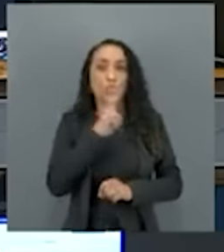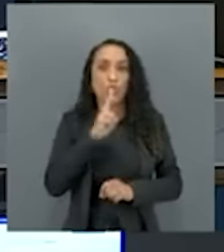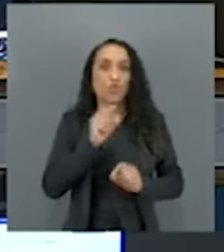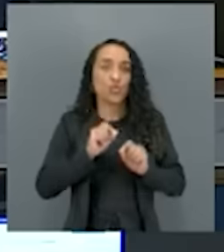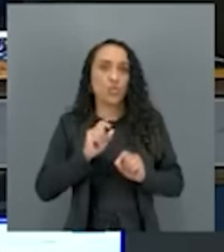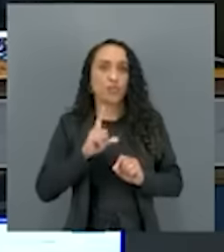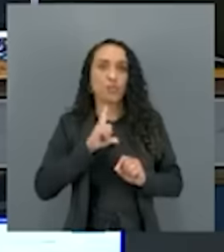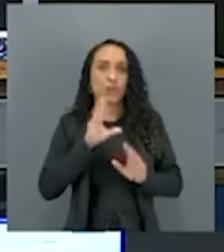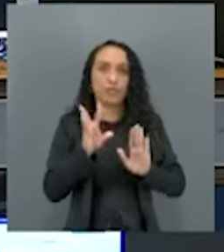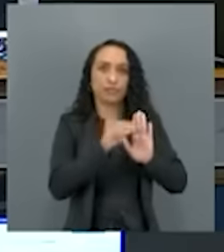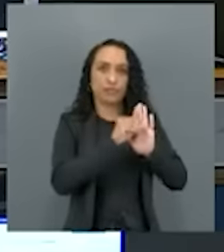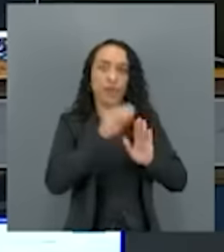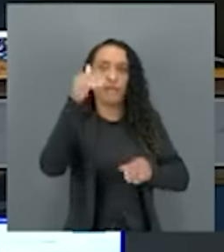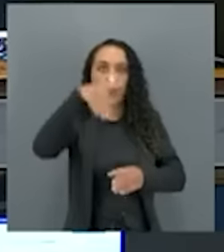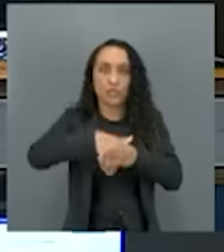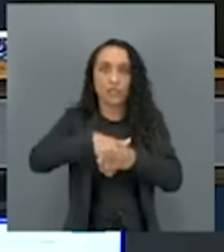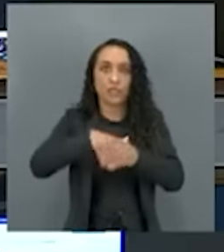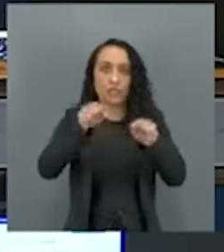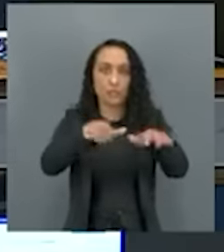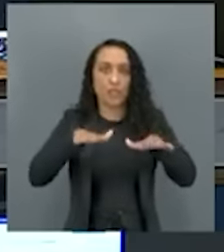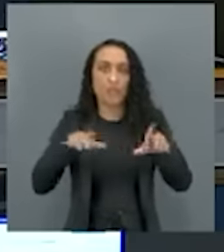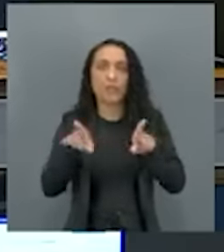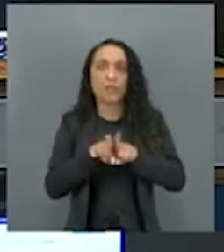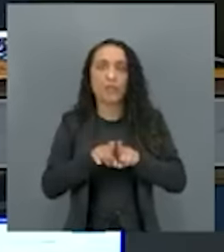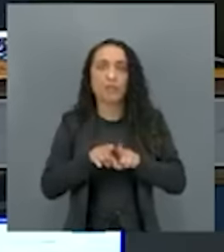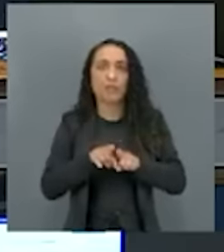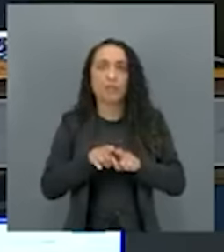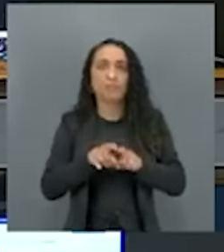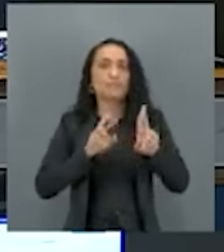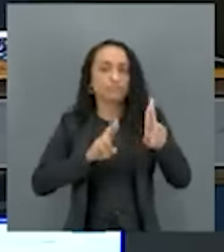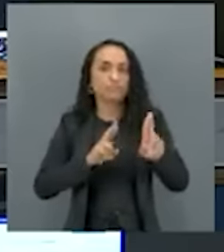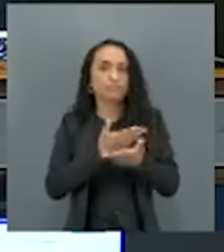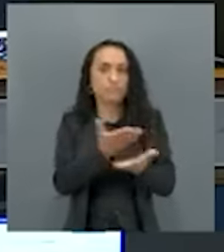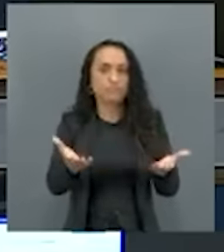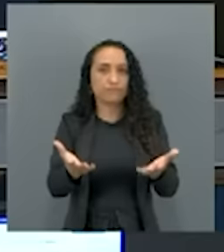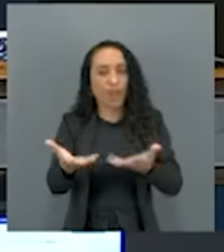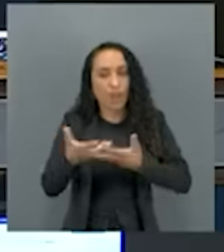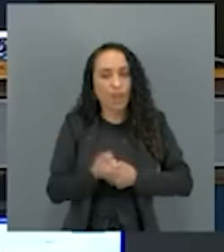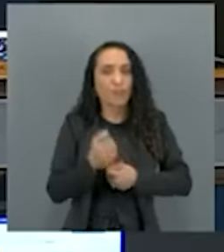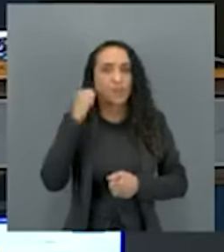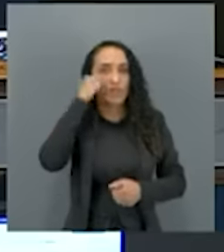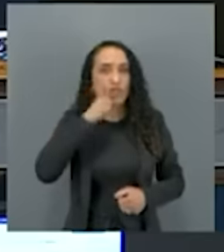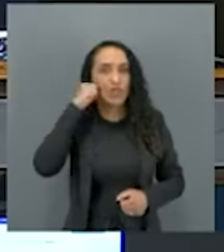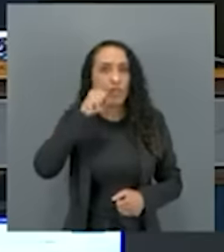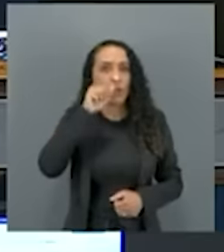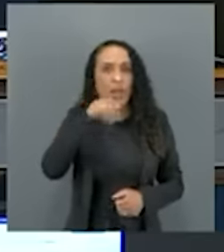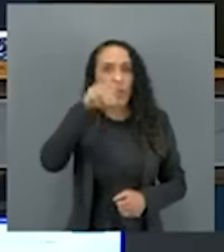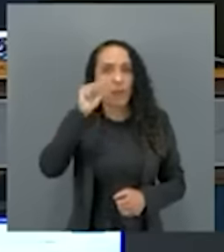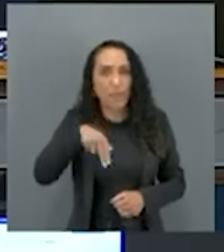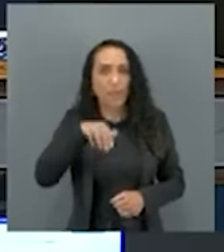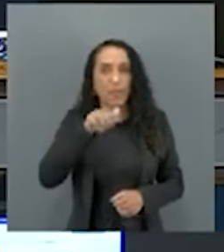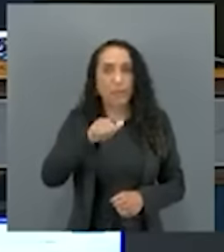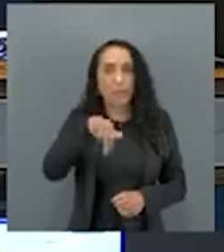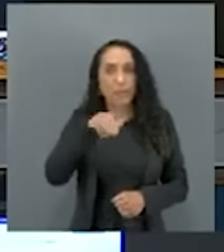para que coloque para votação em plenário e conto com acolhimento do senador amindo senador Magno Malta do